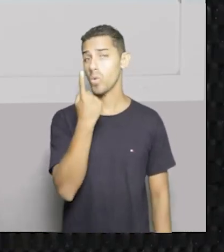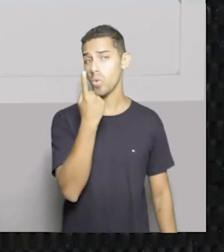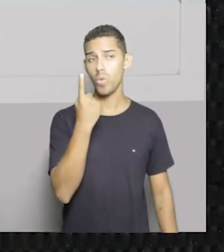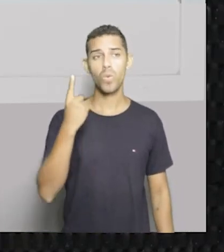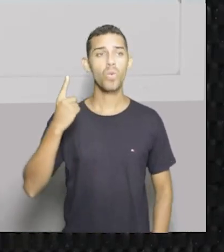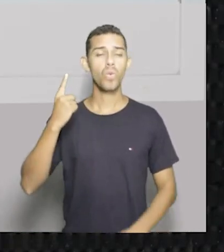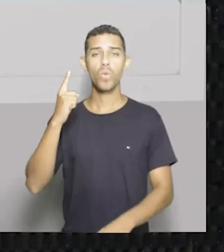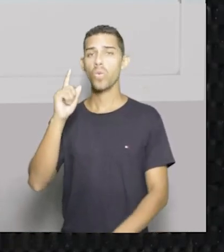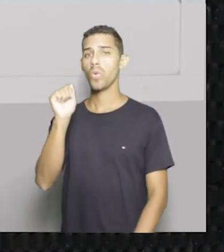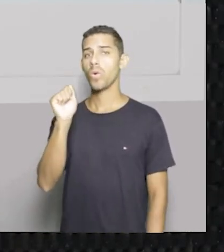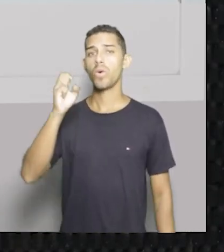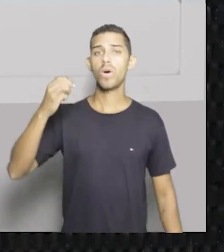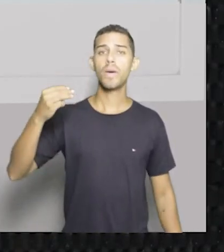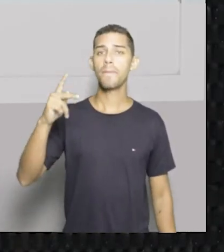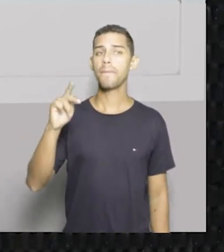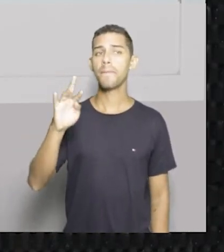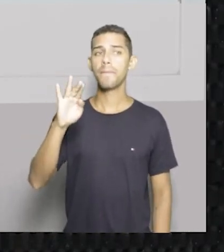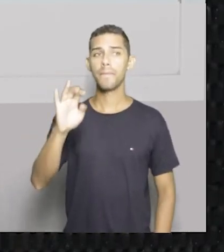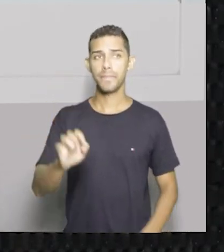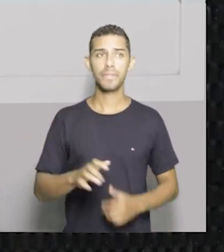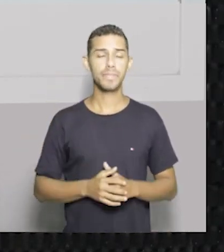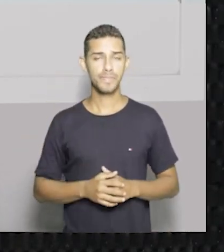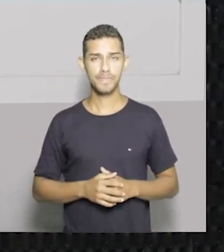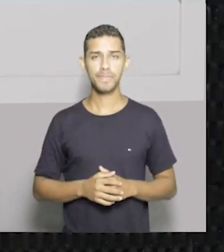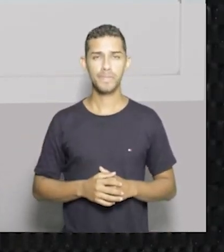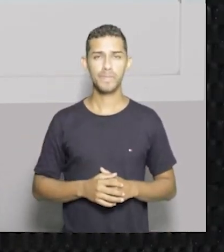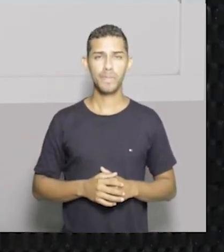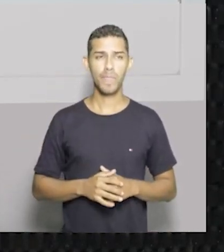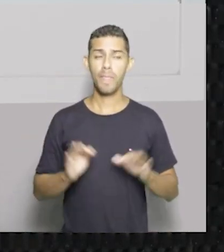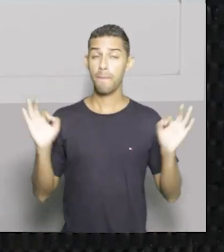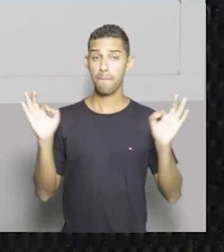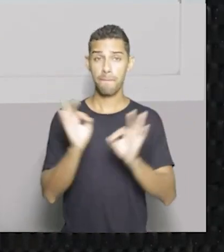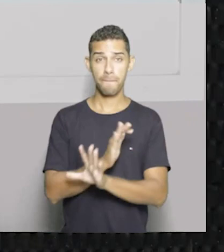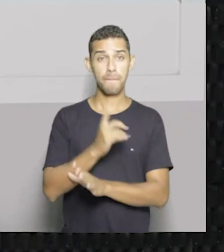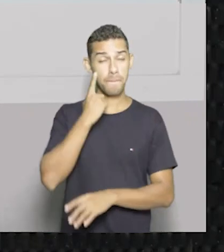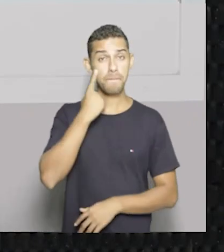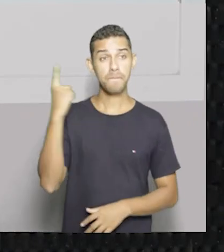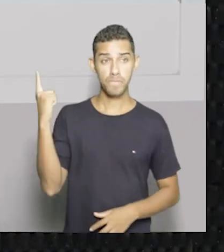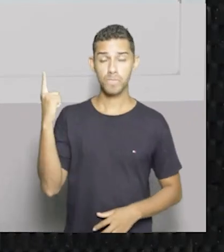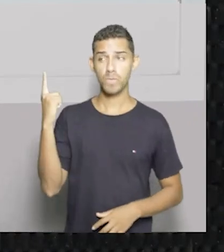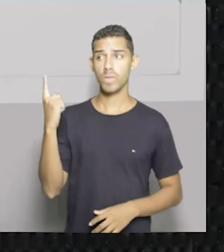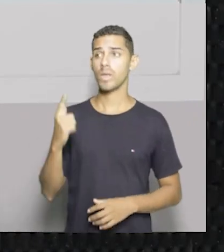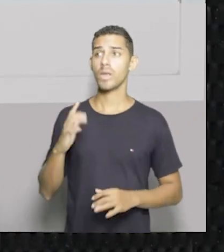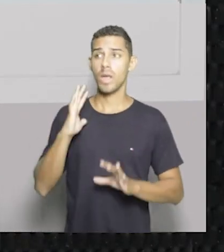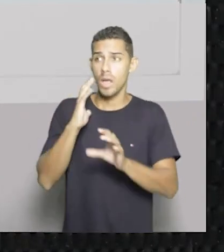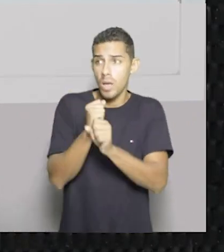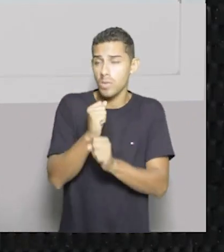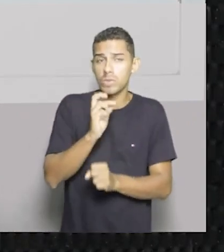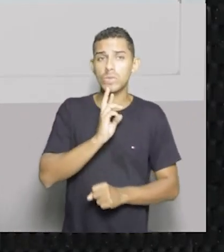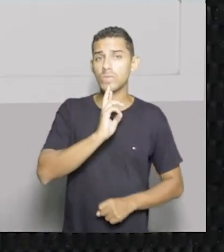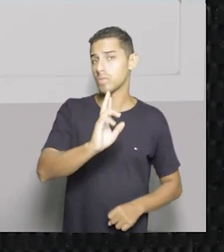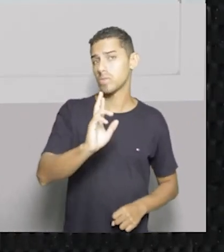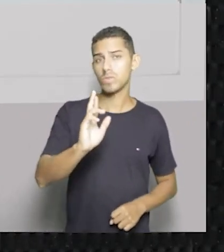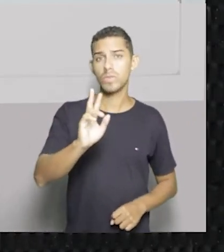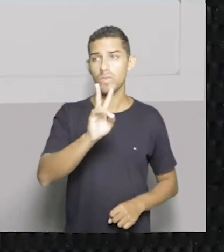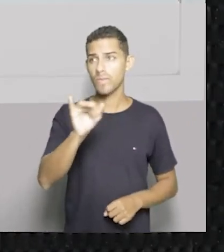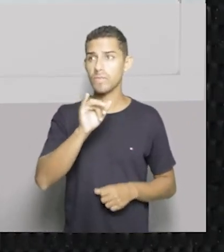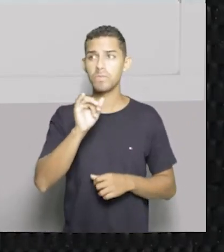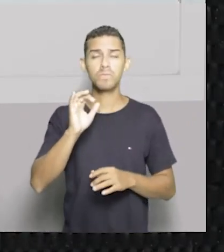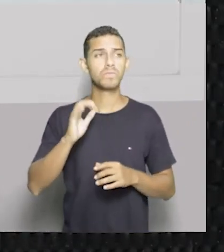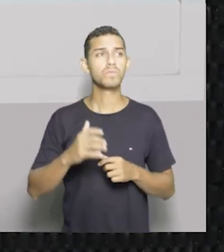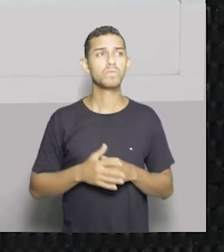ampere. Pronto. Ó, a corrente que vai circular aqui, ó, essa